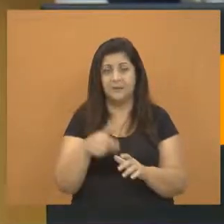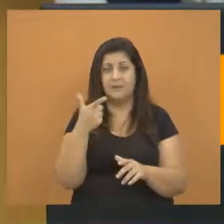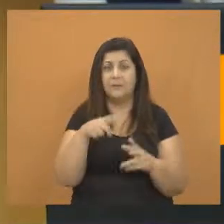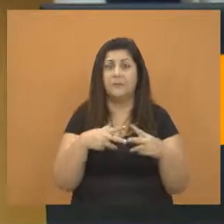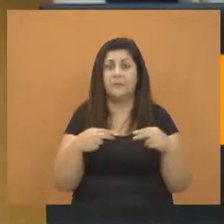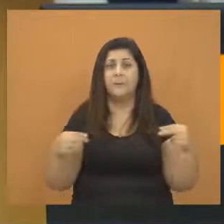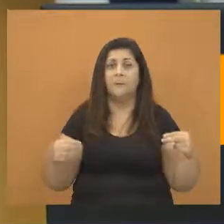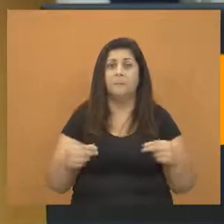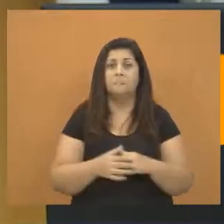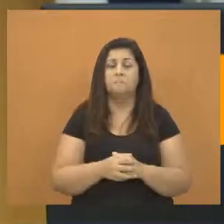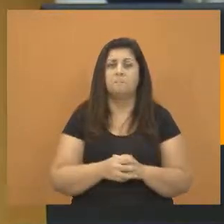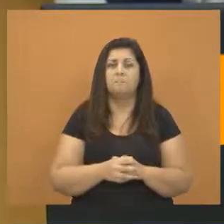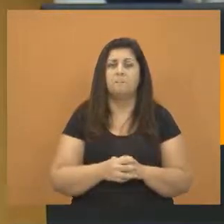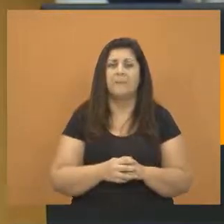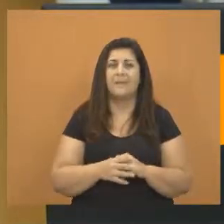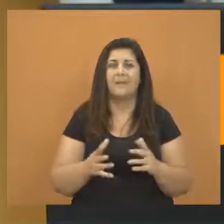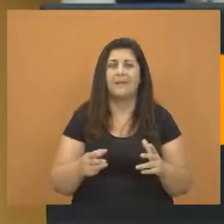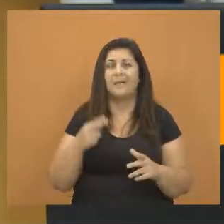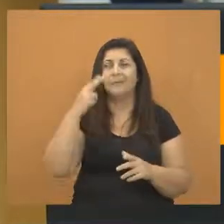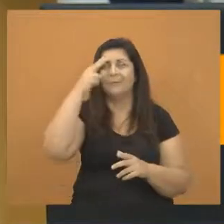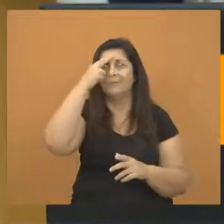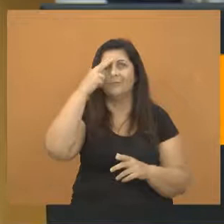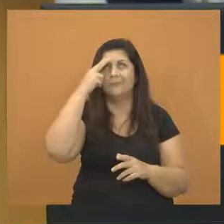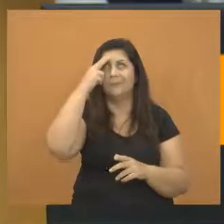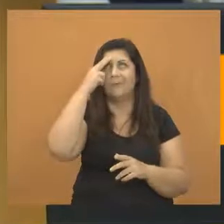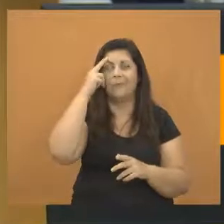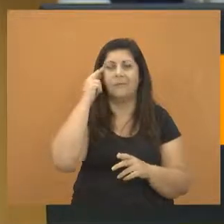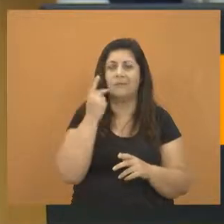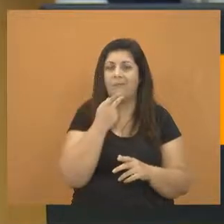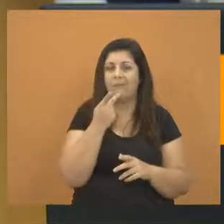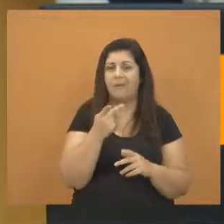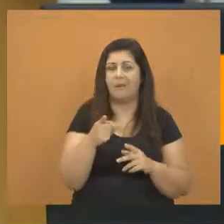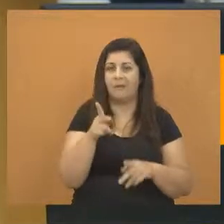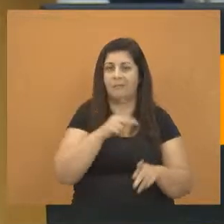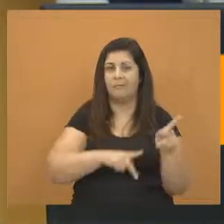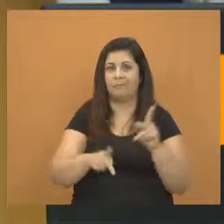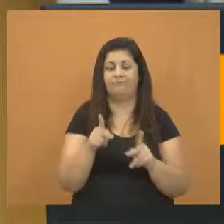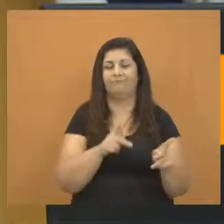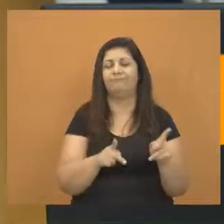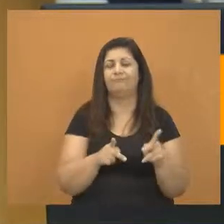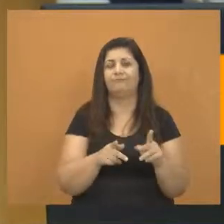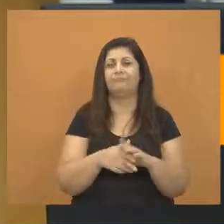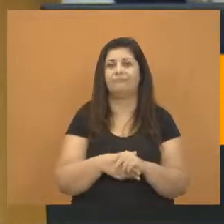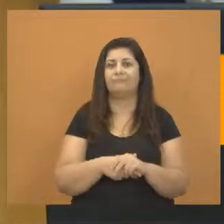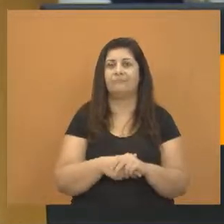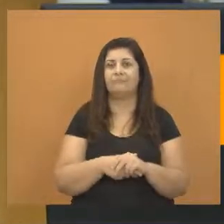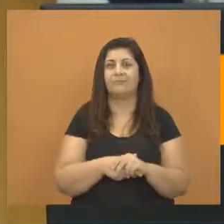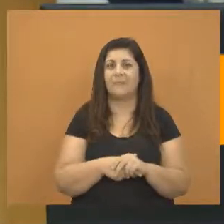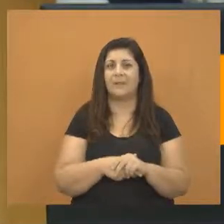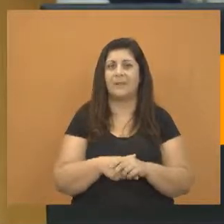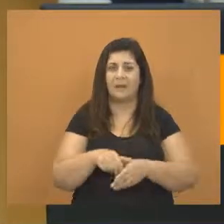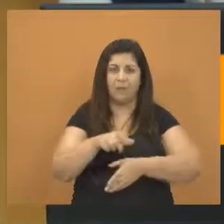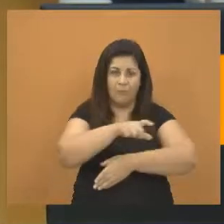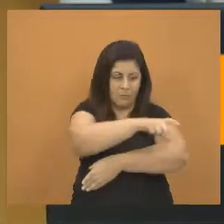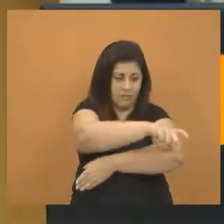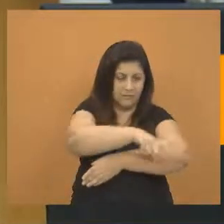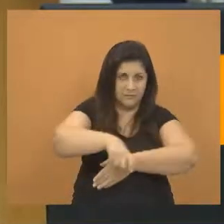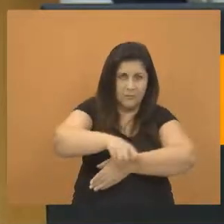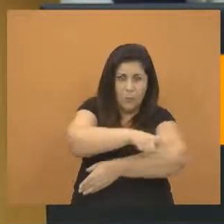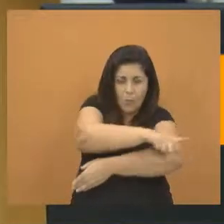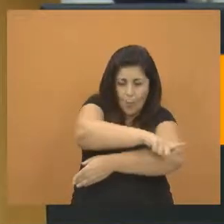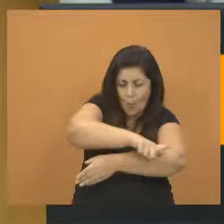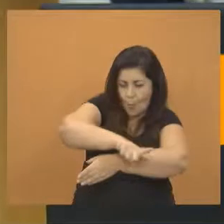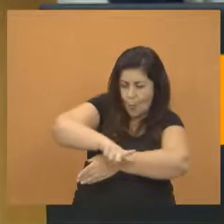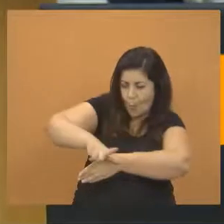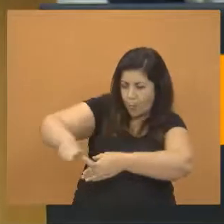também que a gente ilusão ficar vendendo para a população é a questão do asfalto, a questão